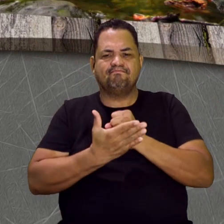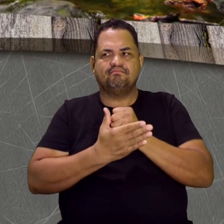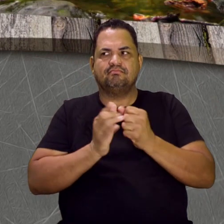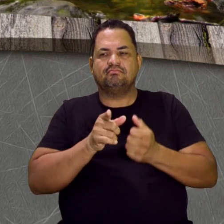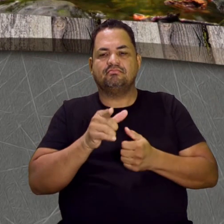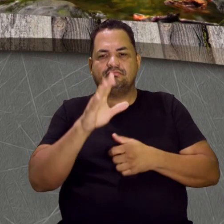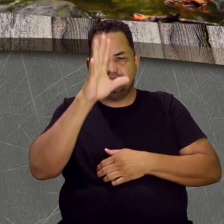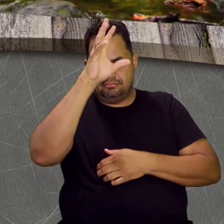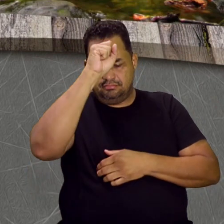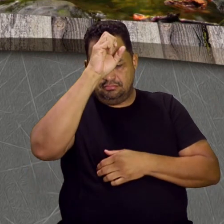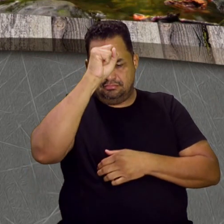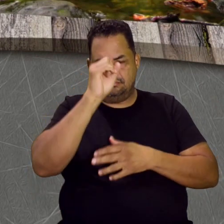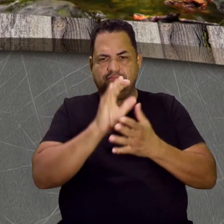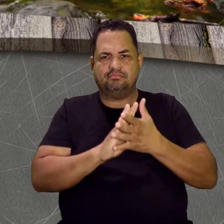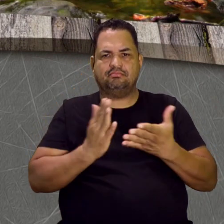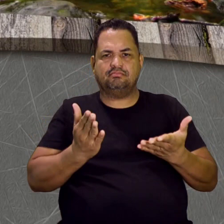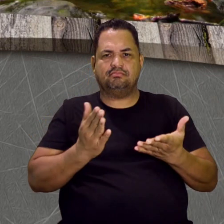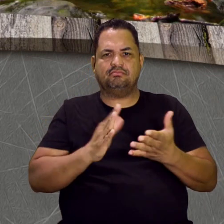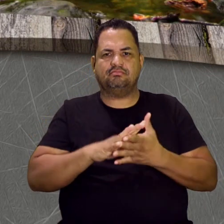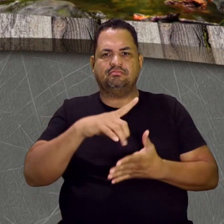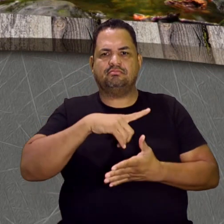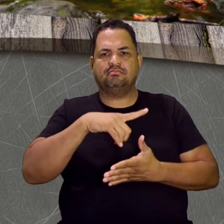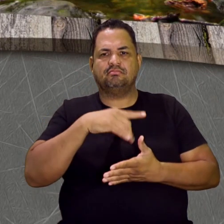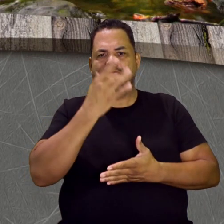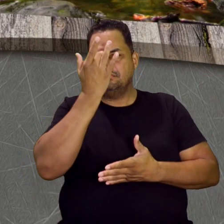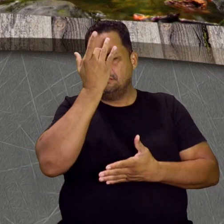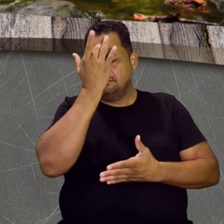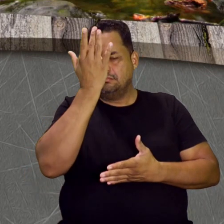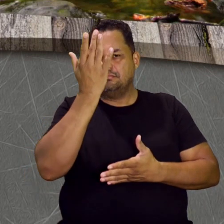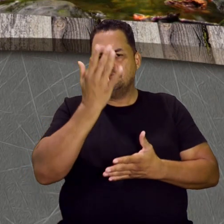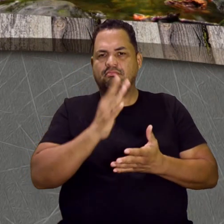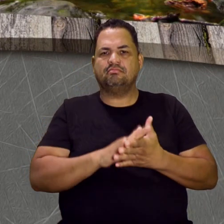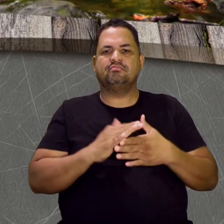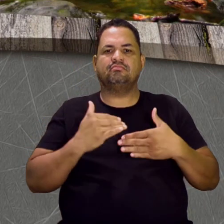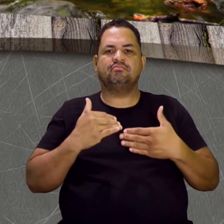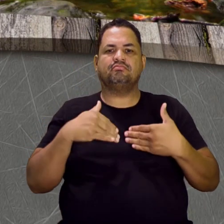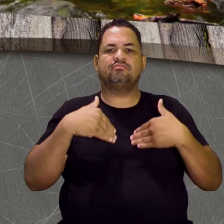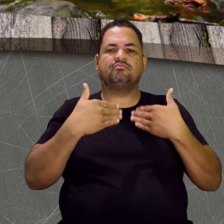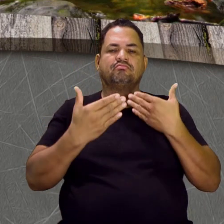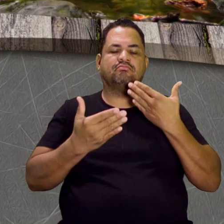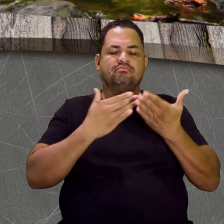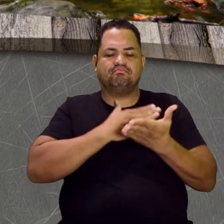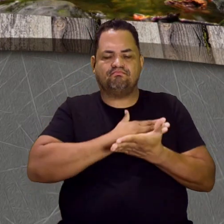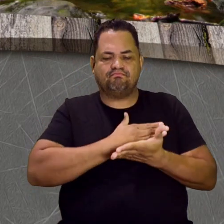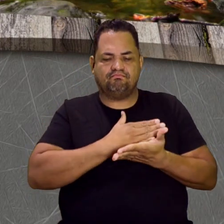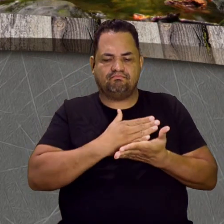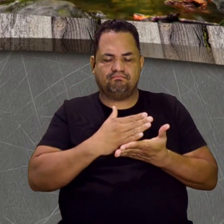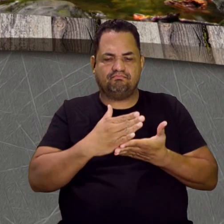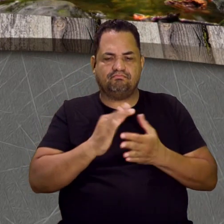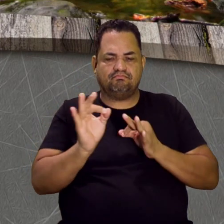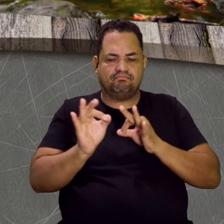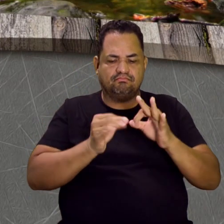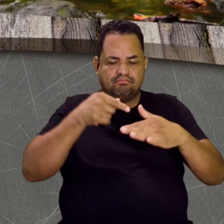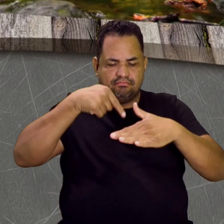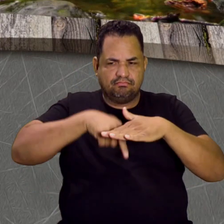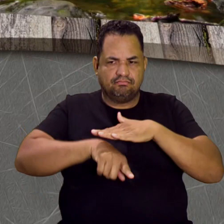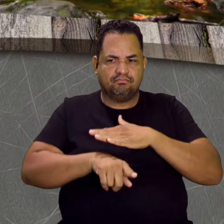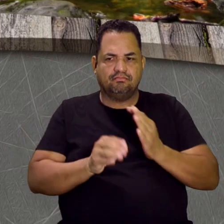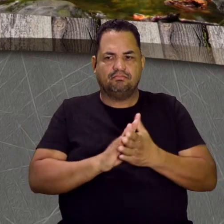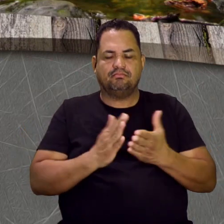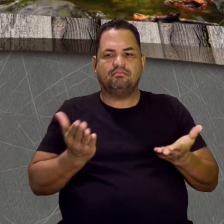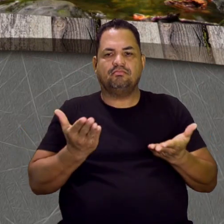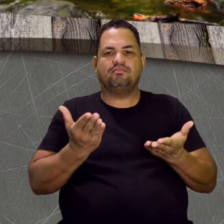aprendendo ela, com certeza você vai ter mais facilidade quando as coisas começarem a se aprofundar, tá